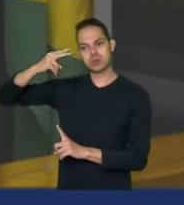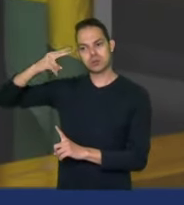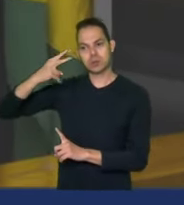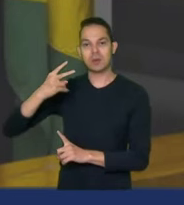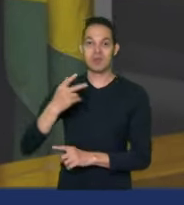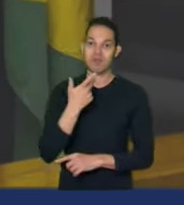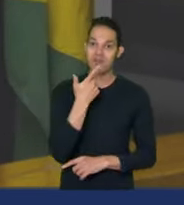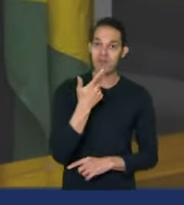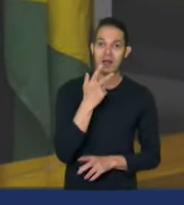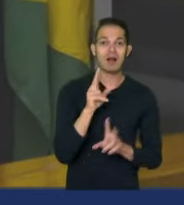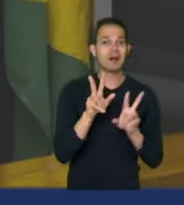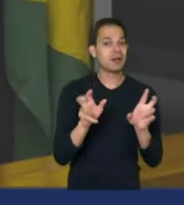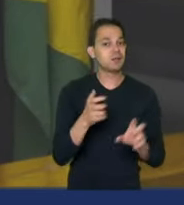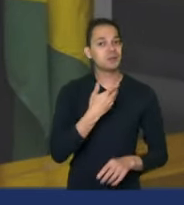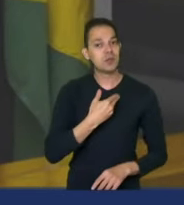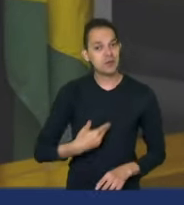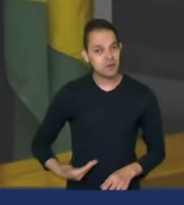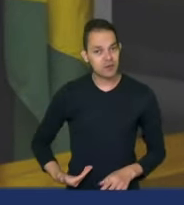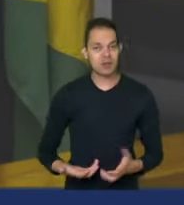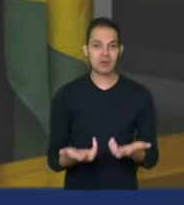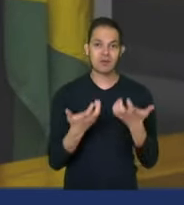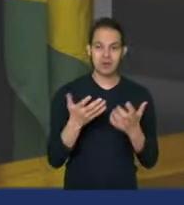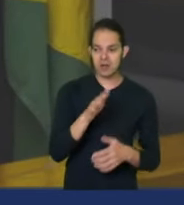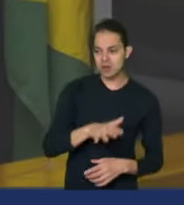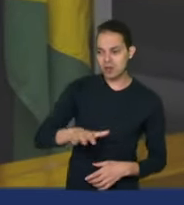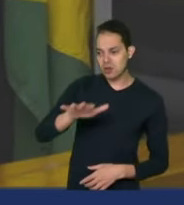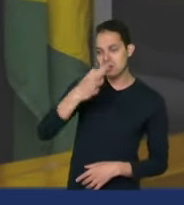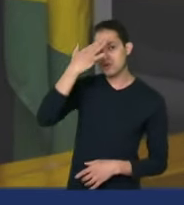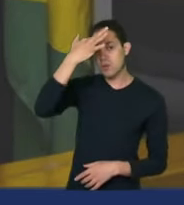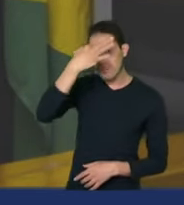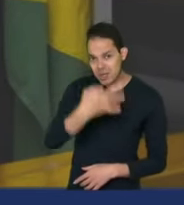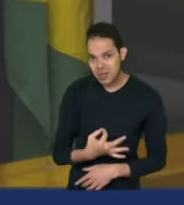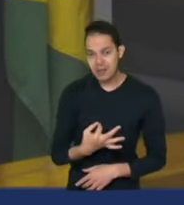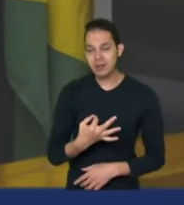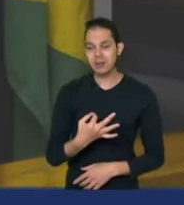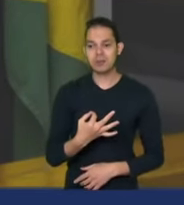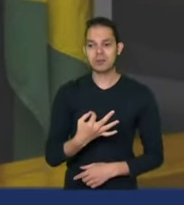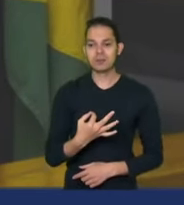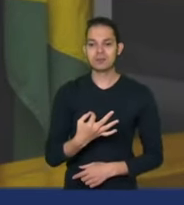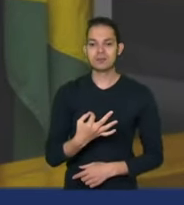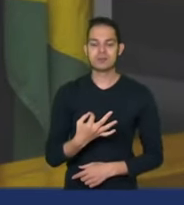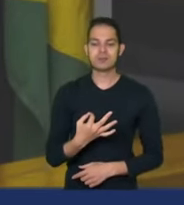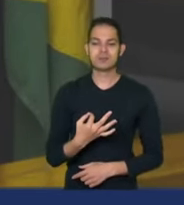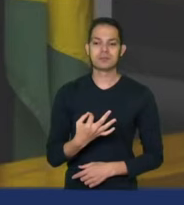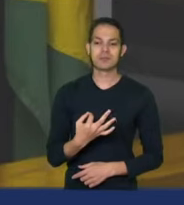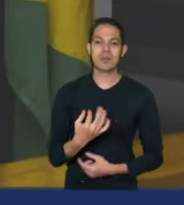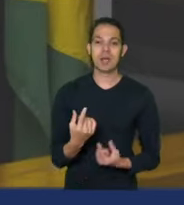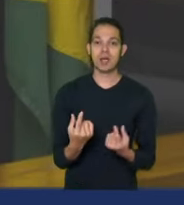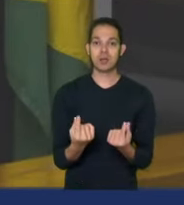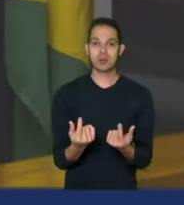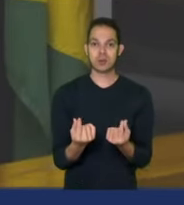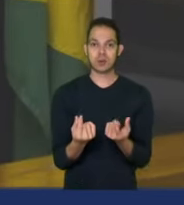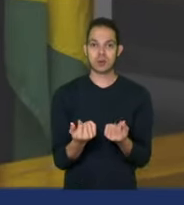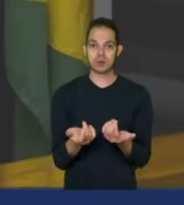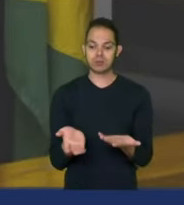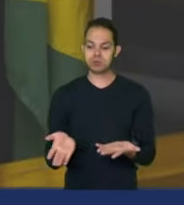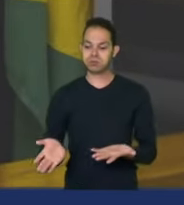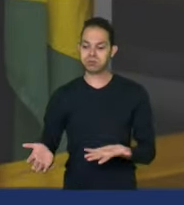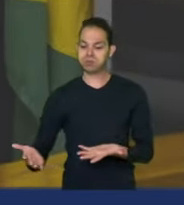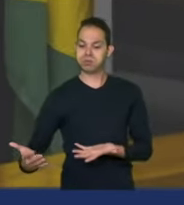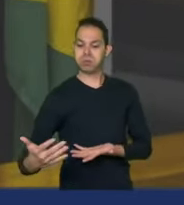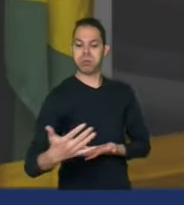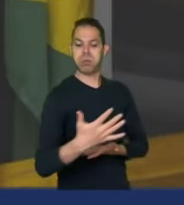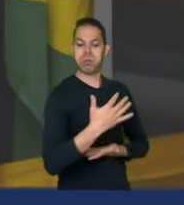eles compreendam que os valores que eles arrecadam venha por litro,